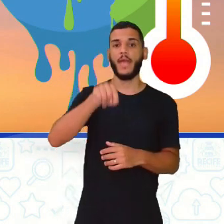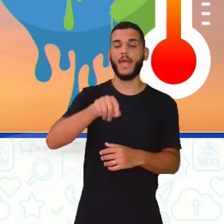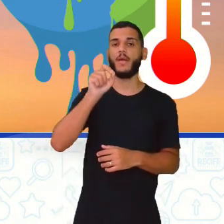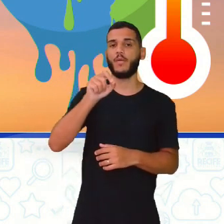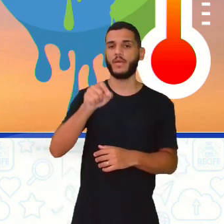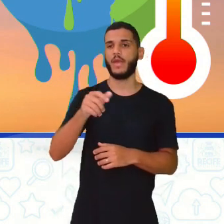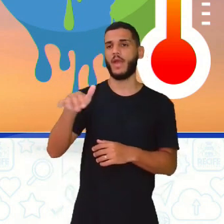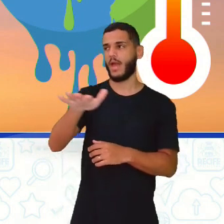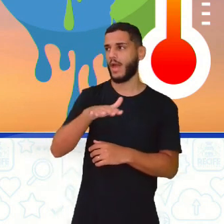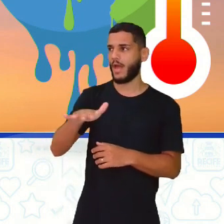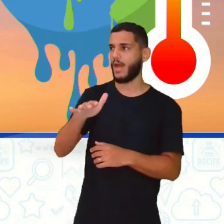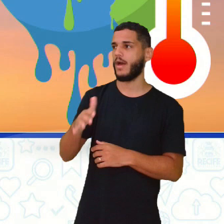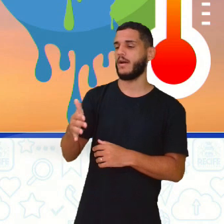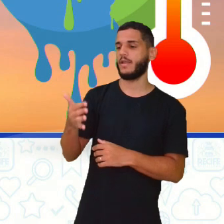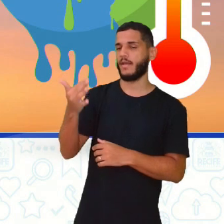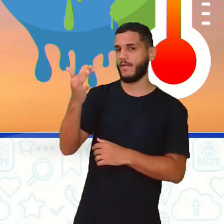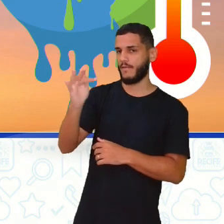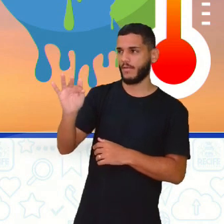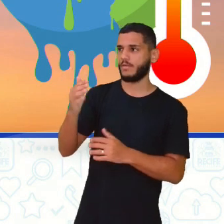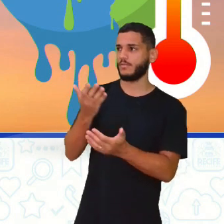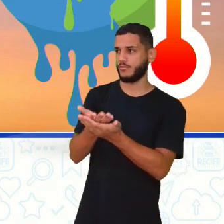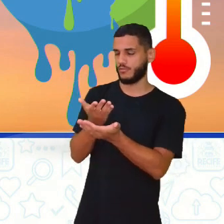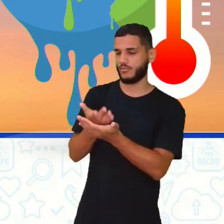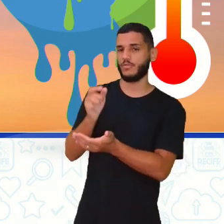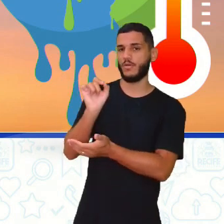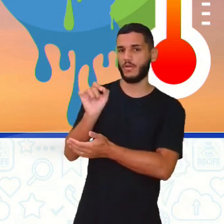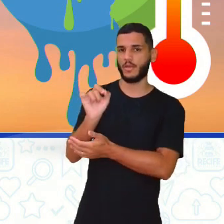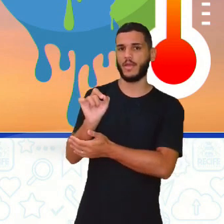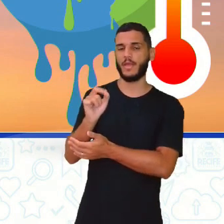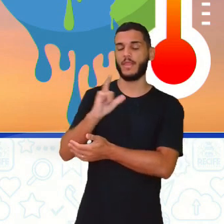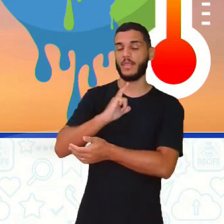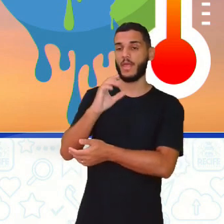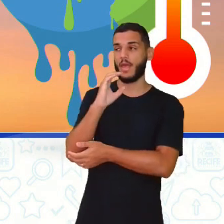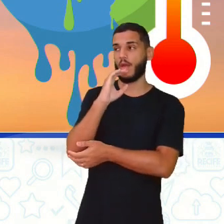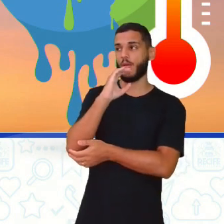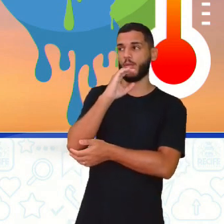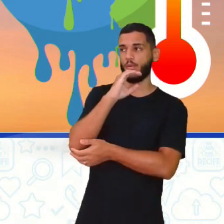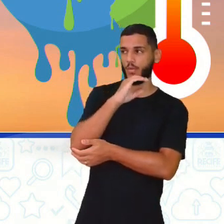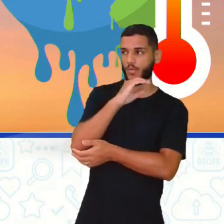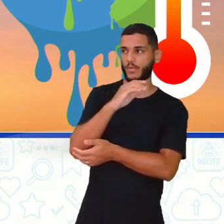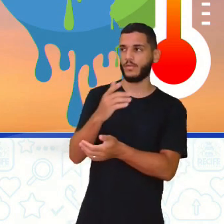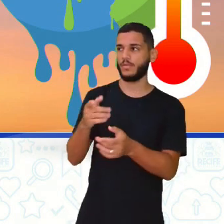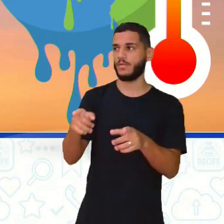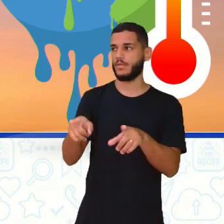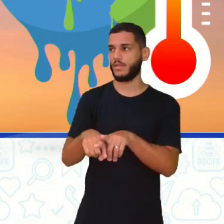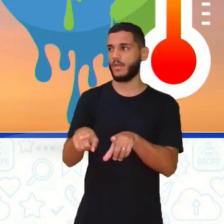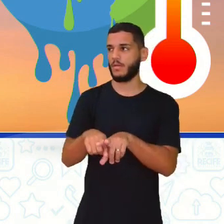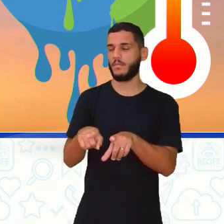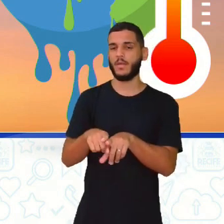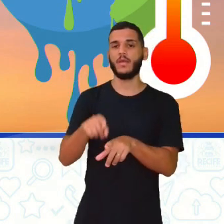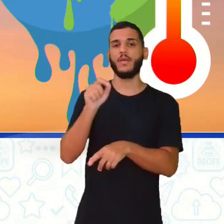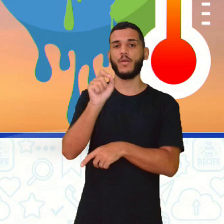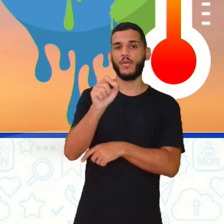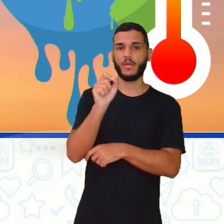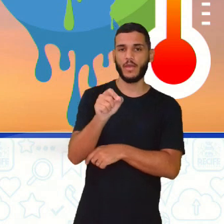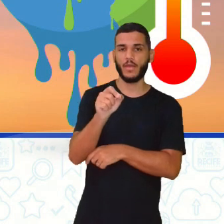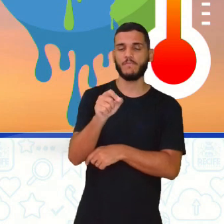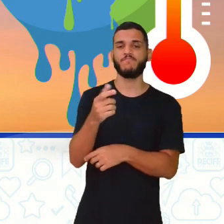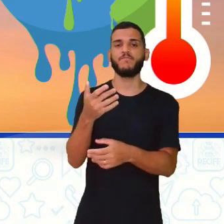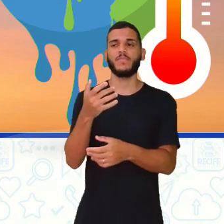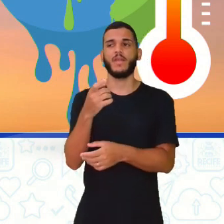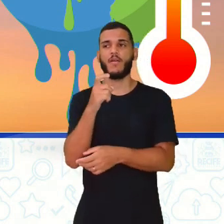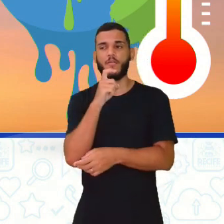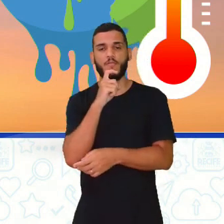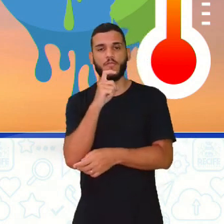física que estuda os fenômenos relativos ao aquecimento, ao resfriamento ou às mudanças de